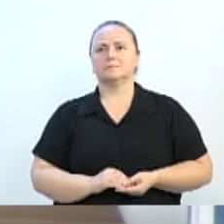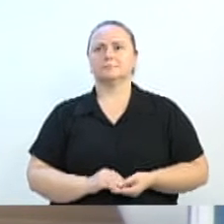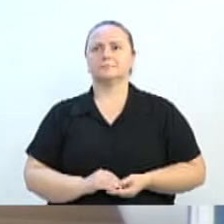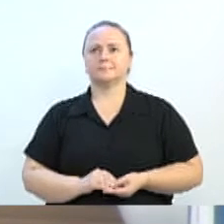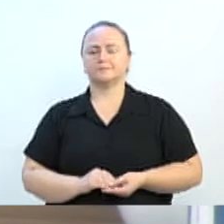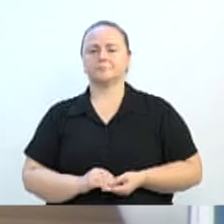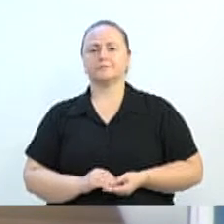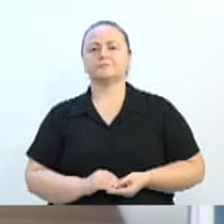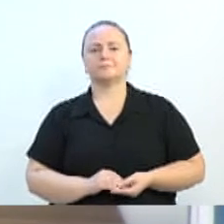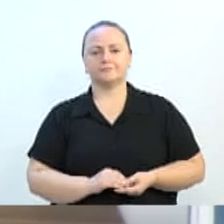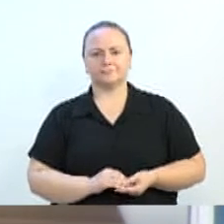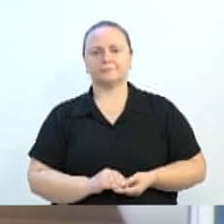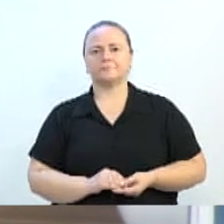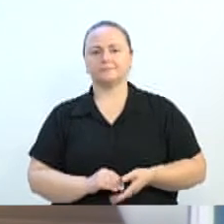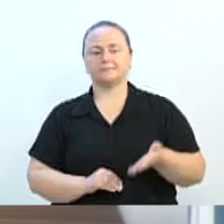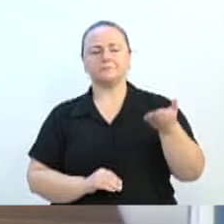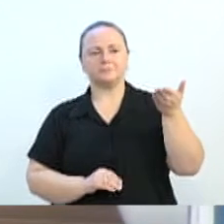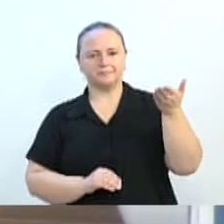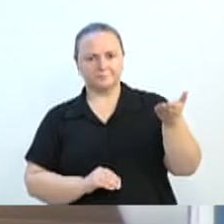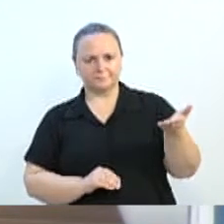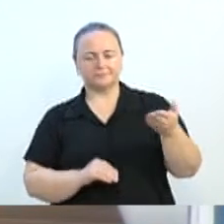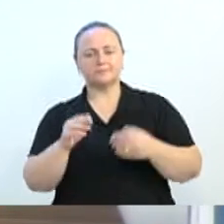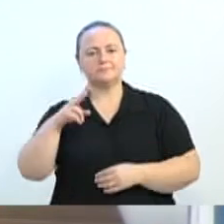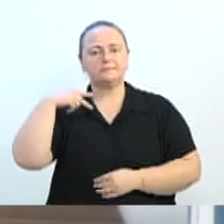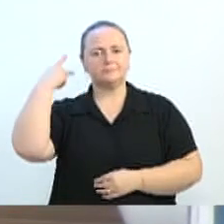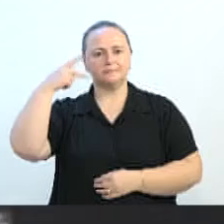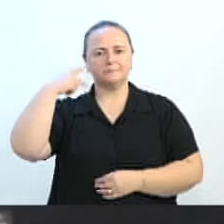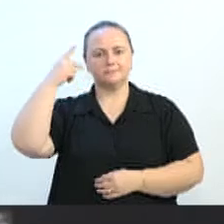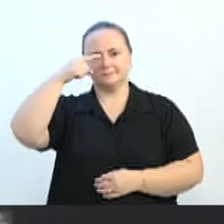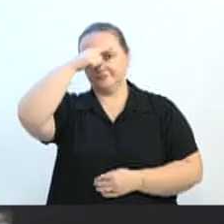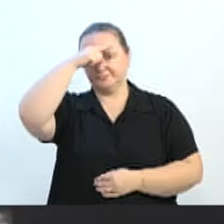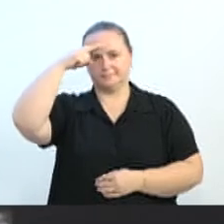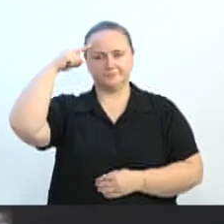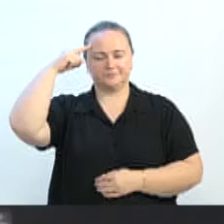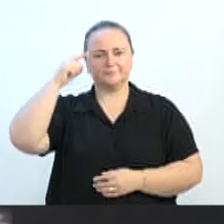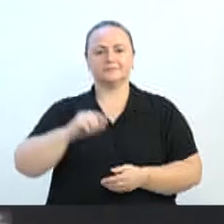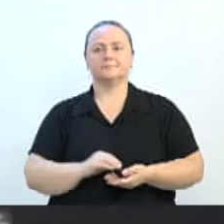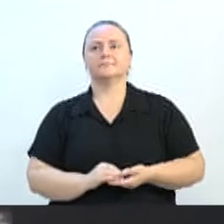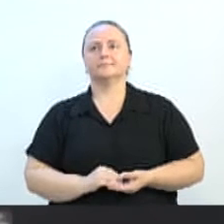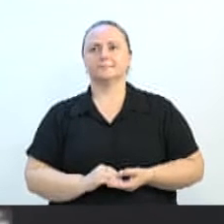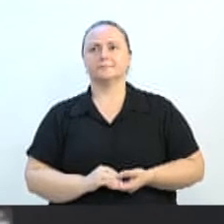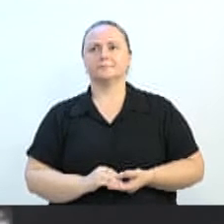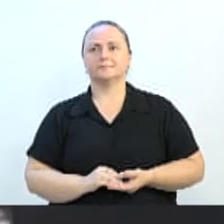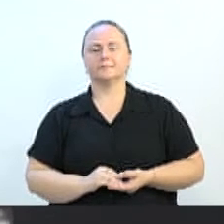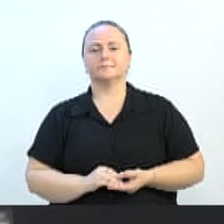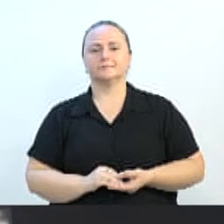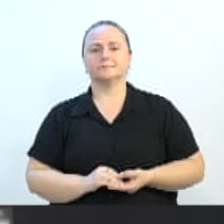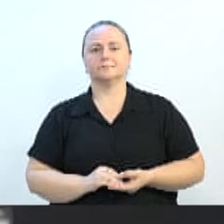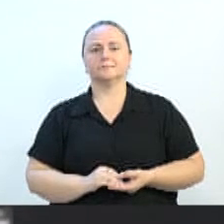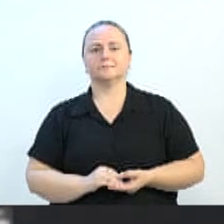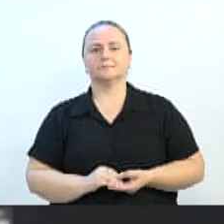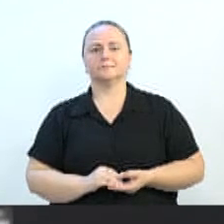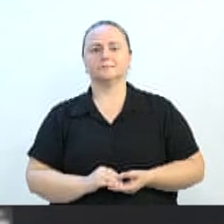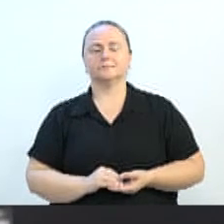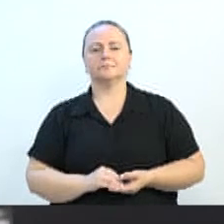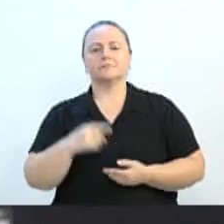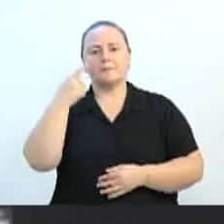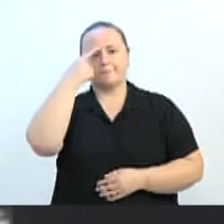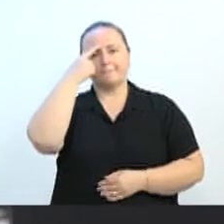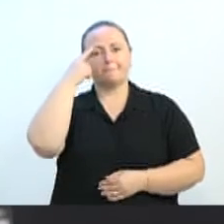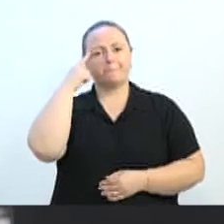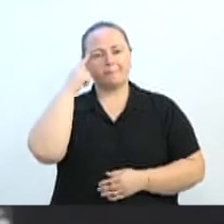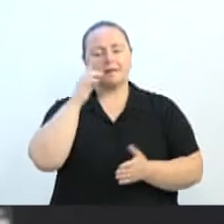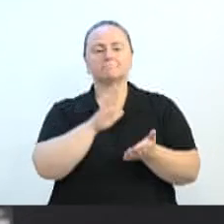em qual atualização do orador Vereador Marcos da Rosa Vereador Itu primeiro eu quero parabenizar vossa